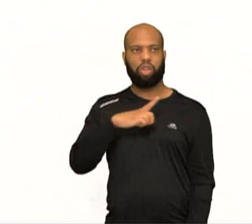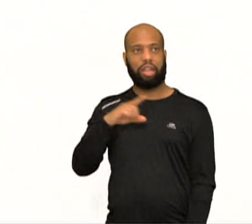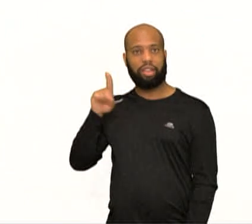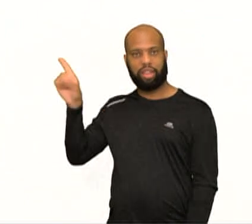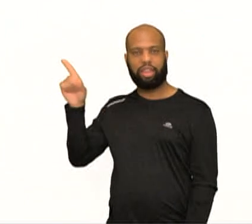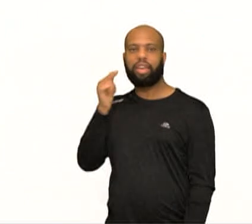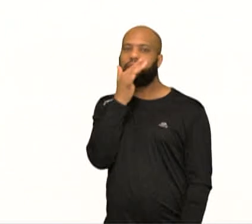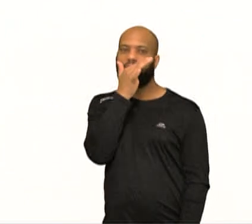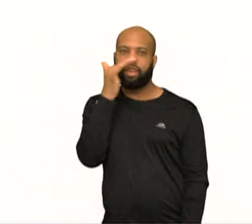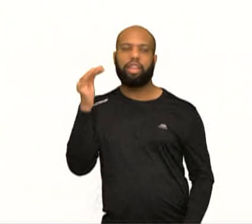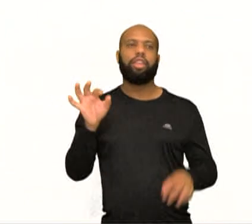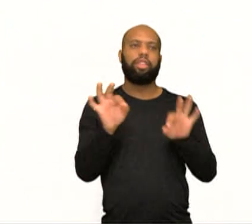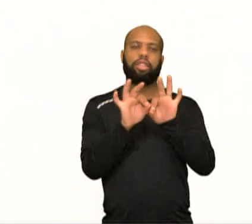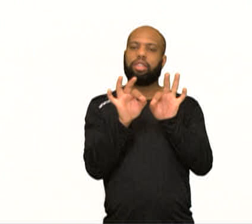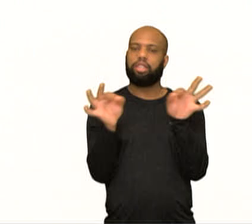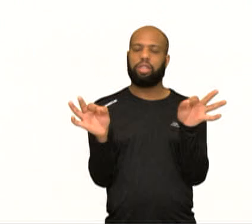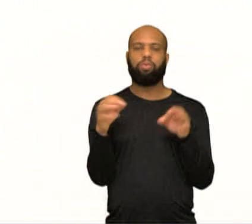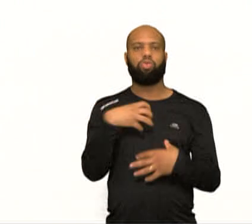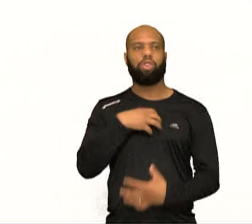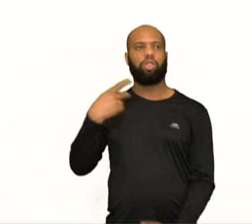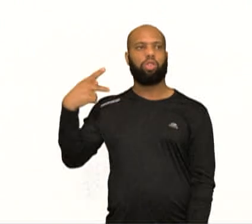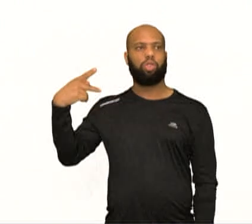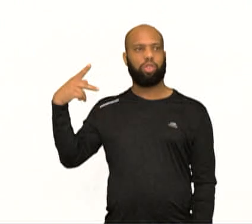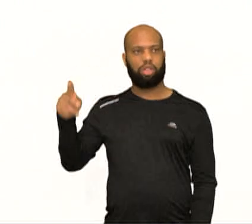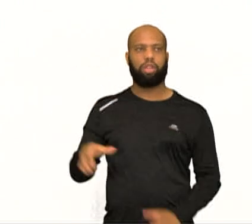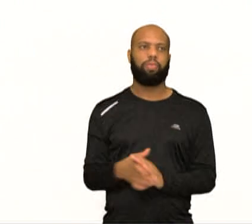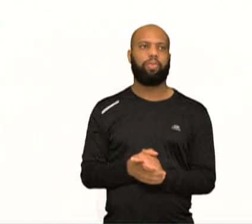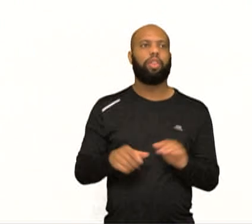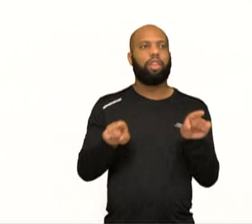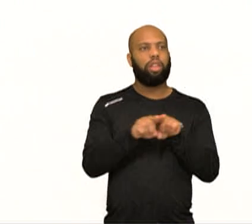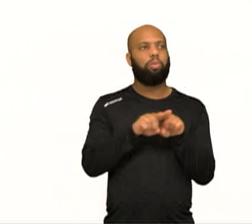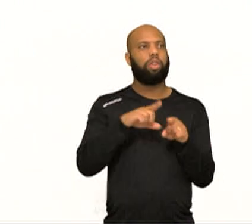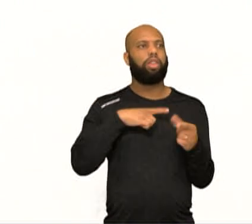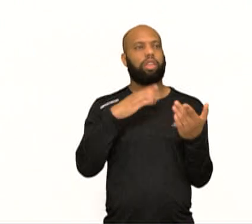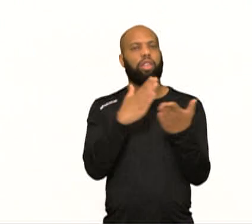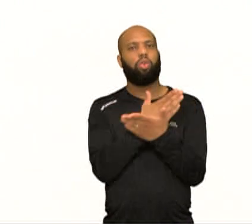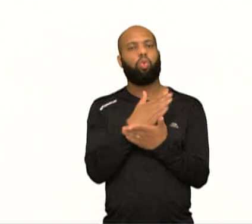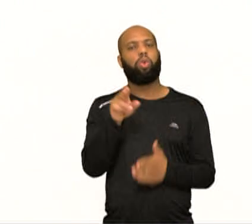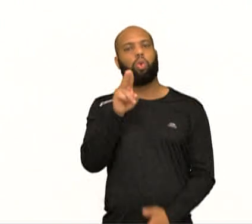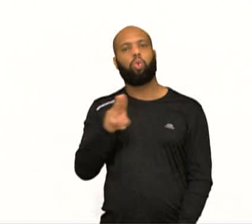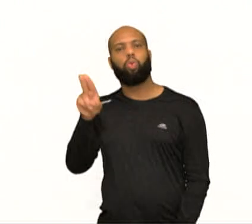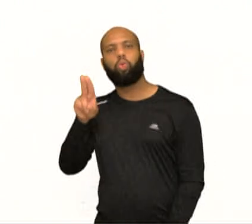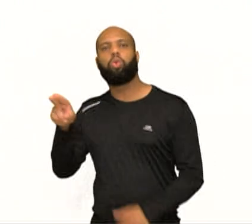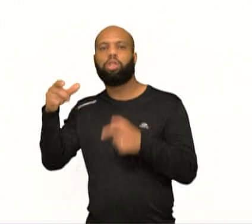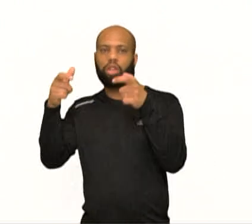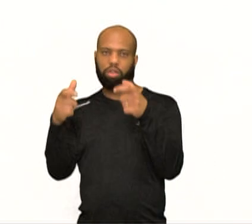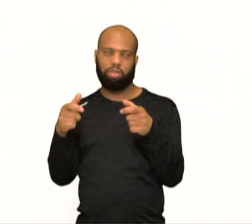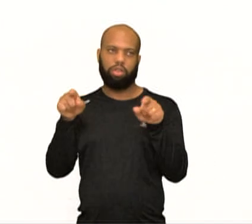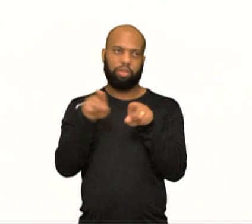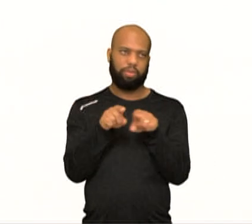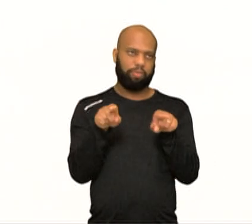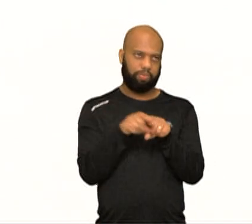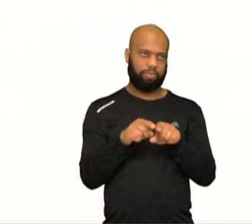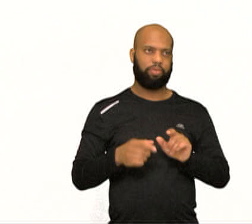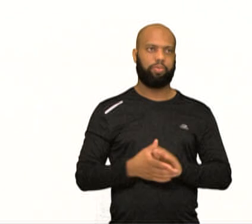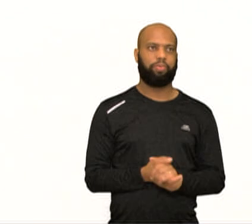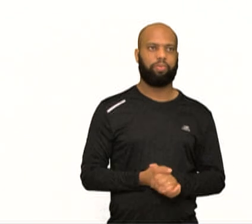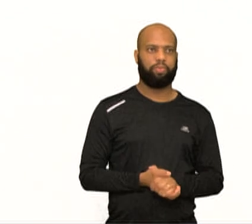mais simples possível, a acetofenona e algumas aplicações desta